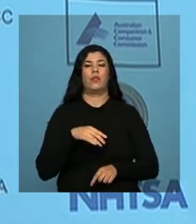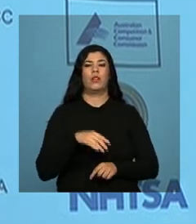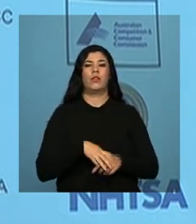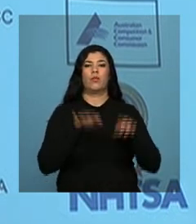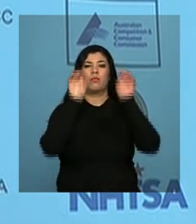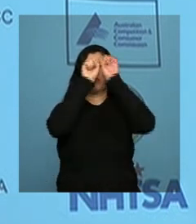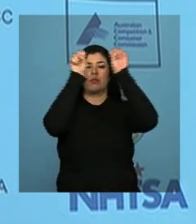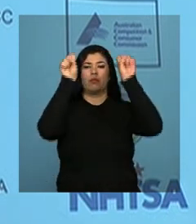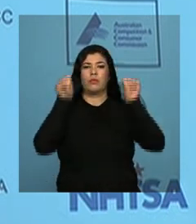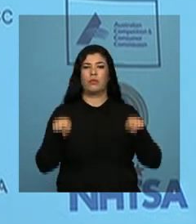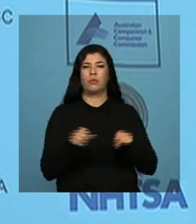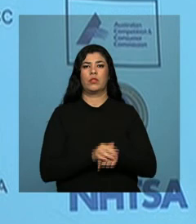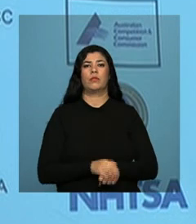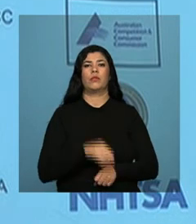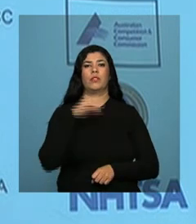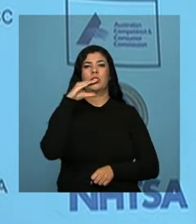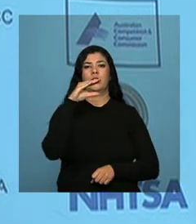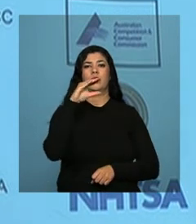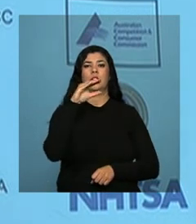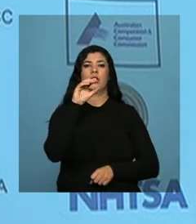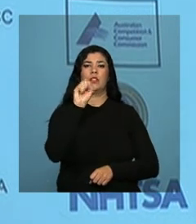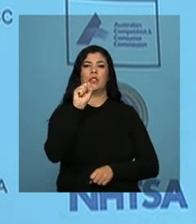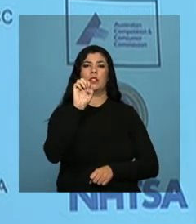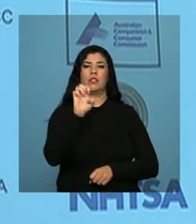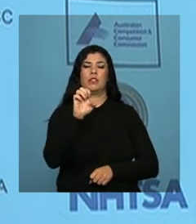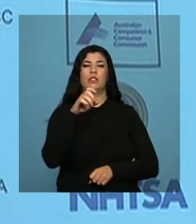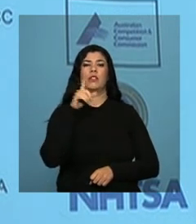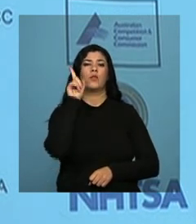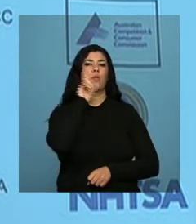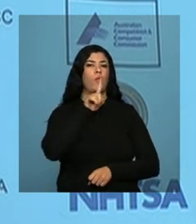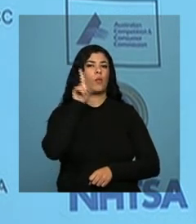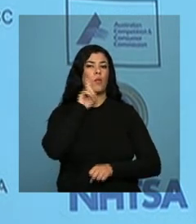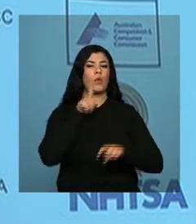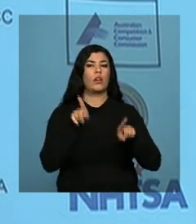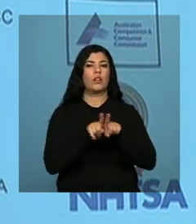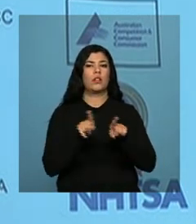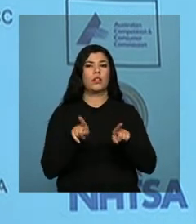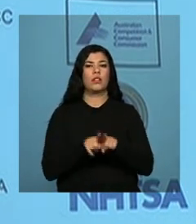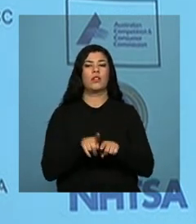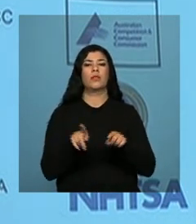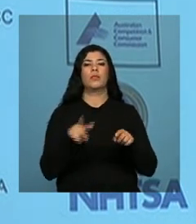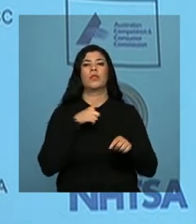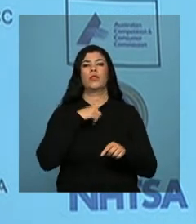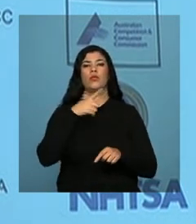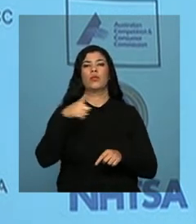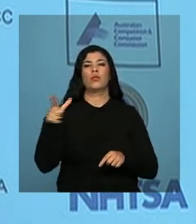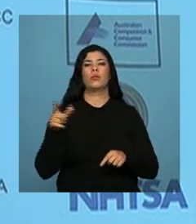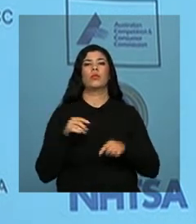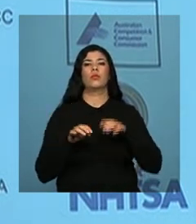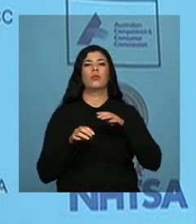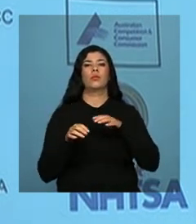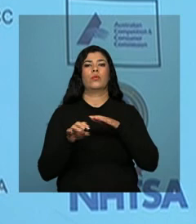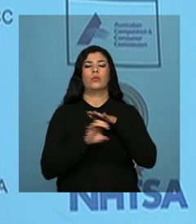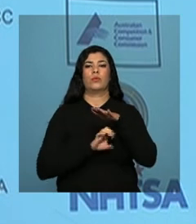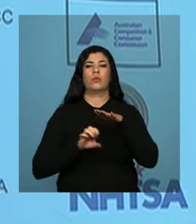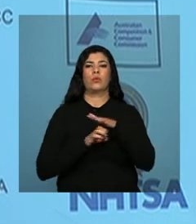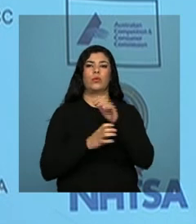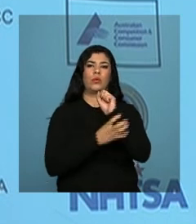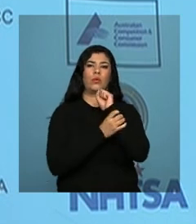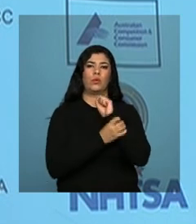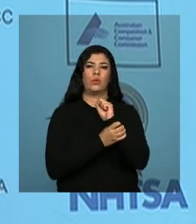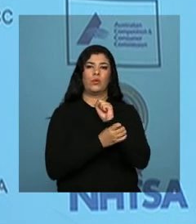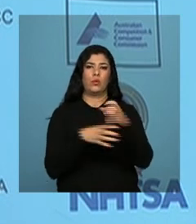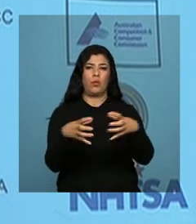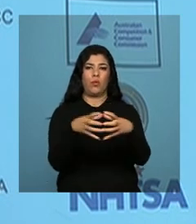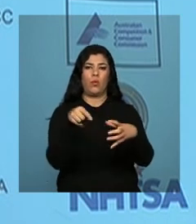cpsc que é um órgão de segurança de produtos americano e também é um outro órgão de segurança de produtos